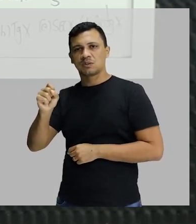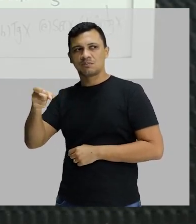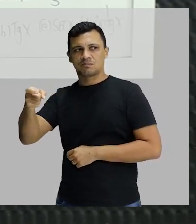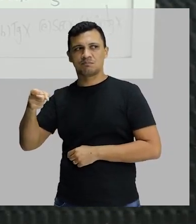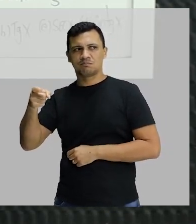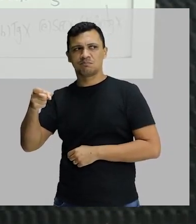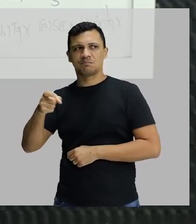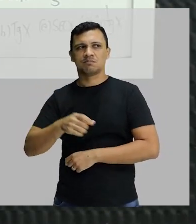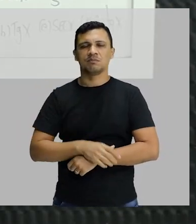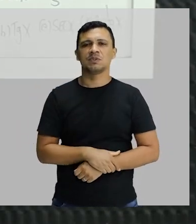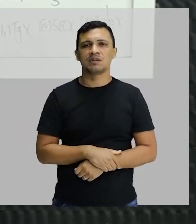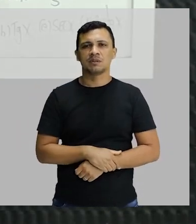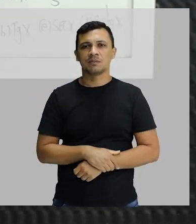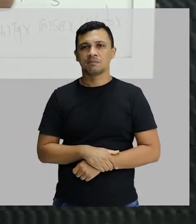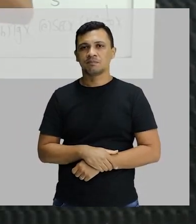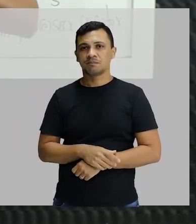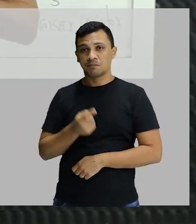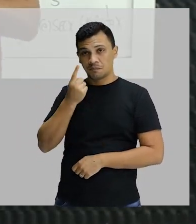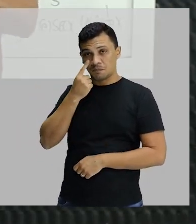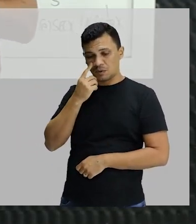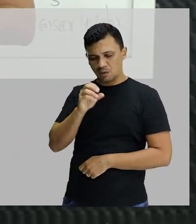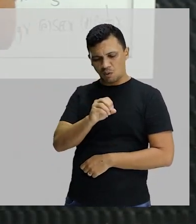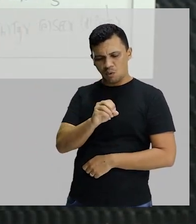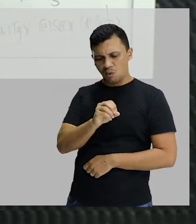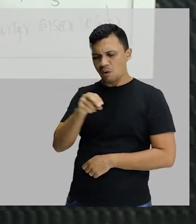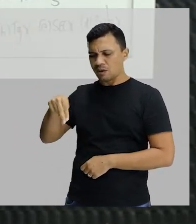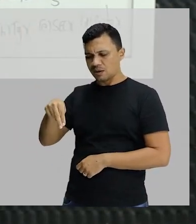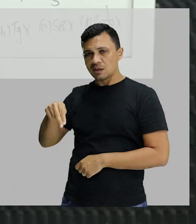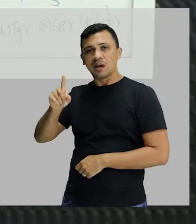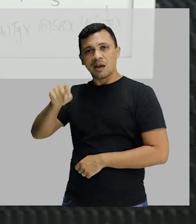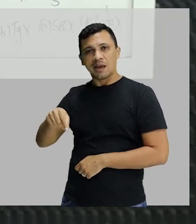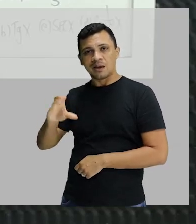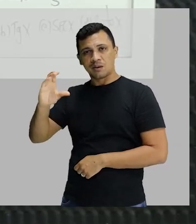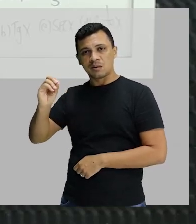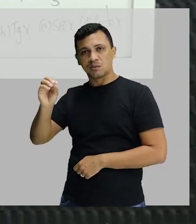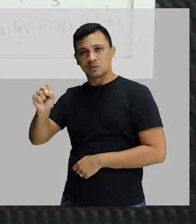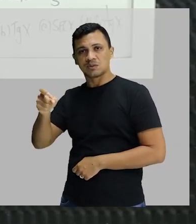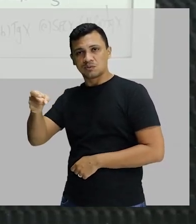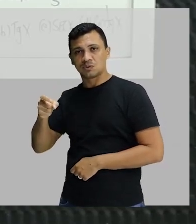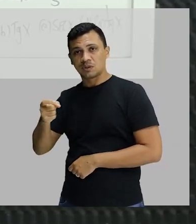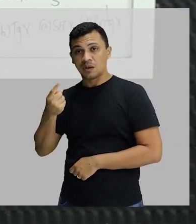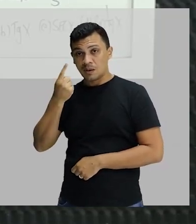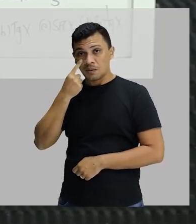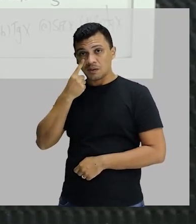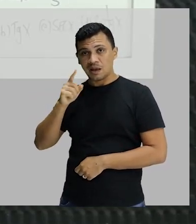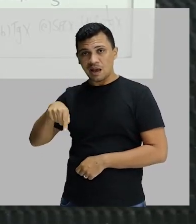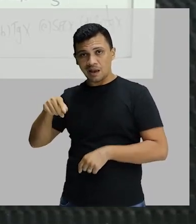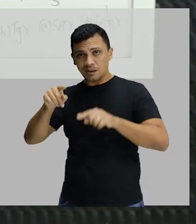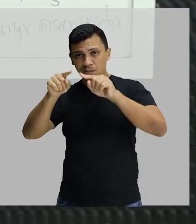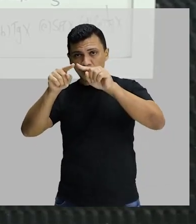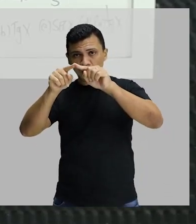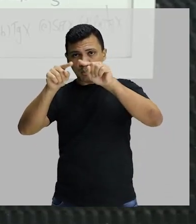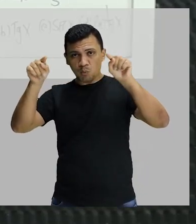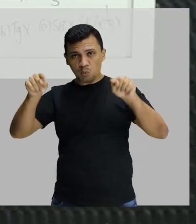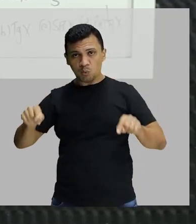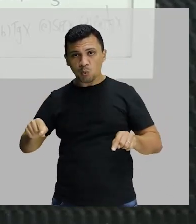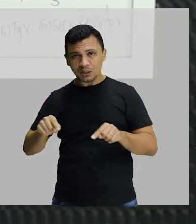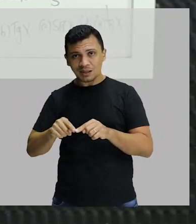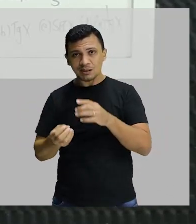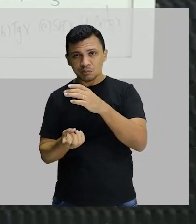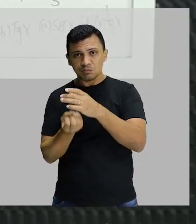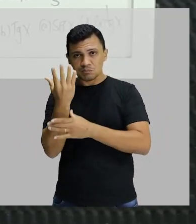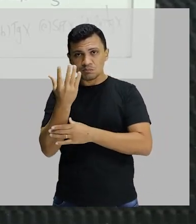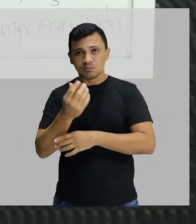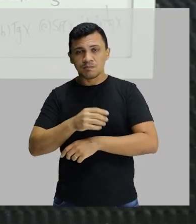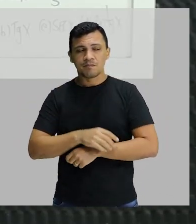Certo? Perceba que você pode formar aqui uma espécie de quadrado, né? E, na verdade, partindo